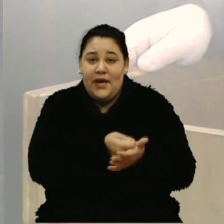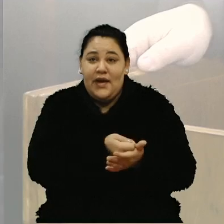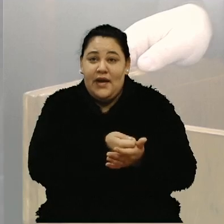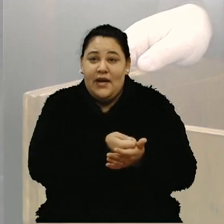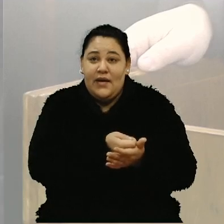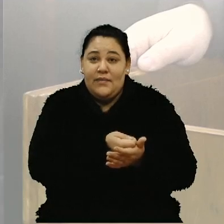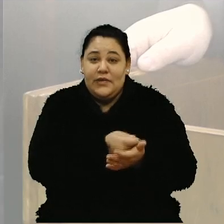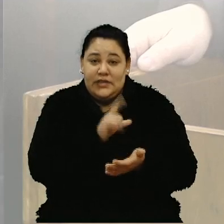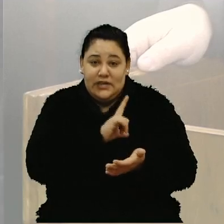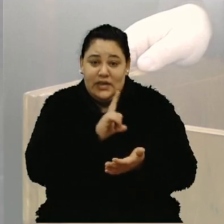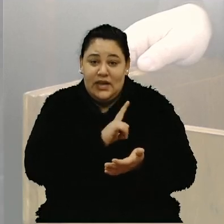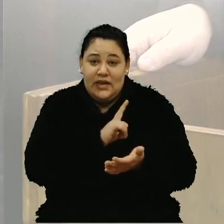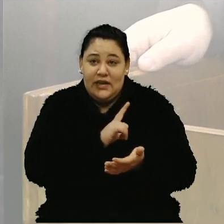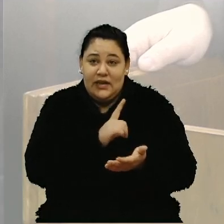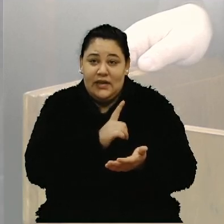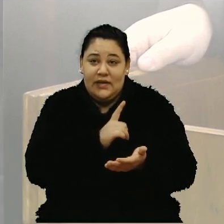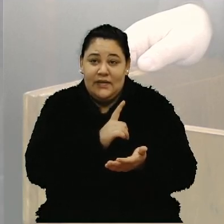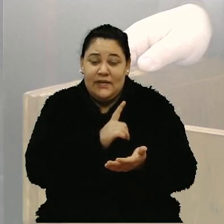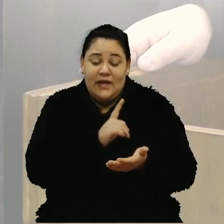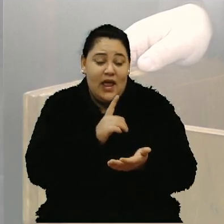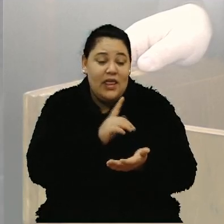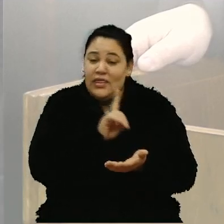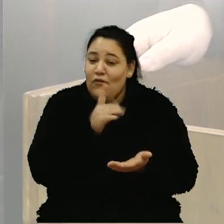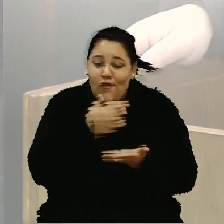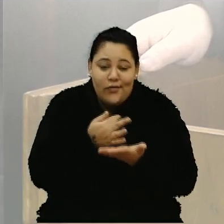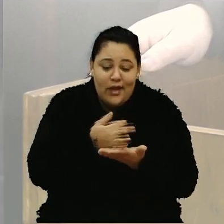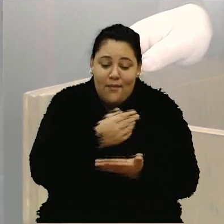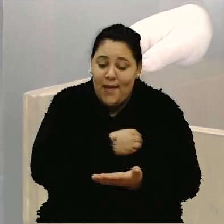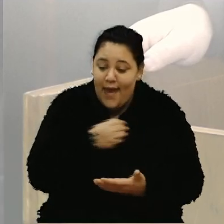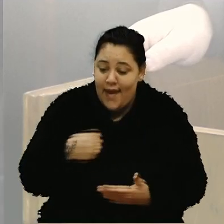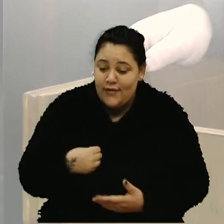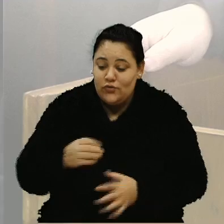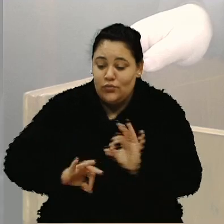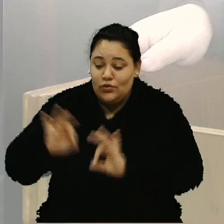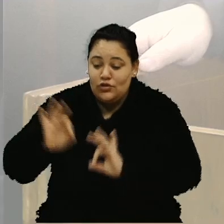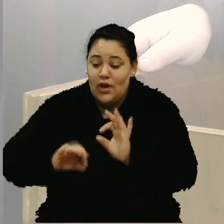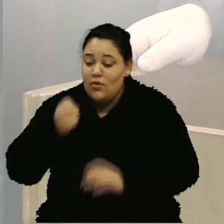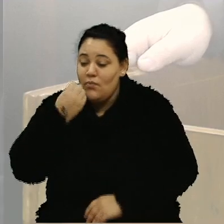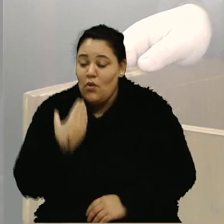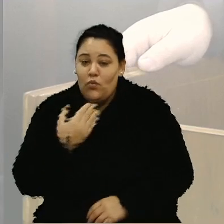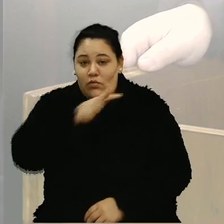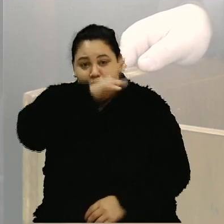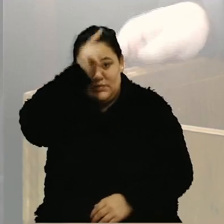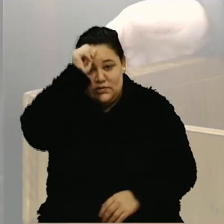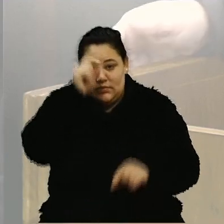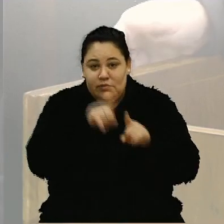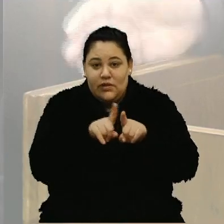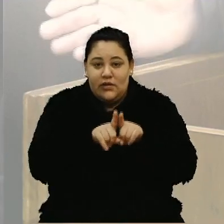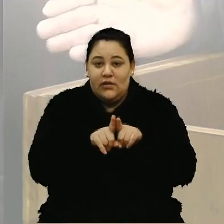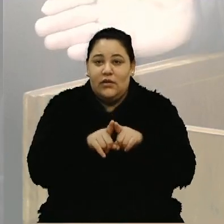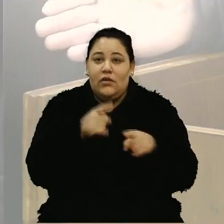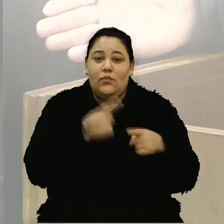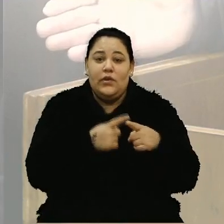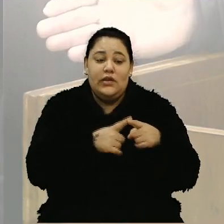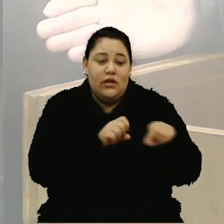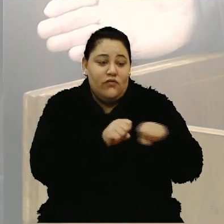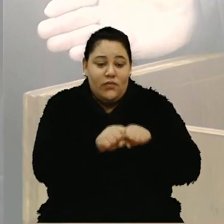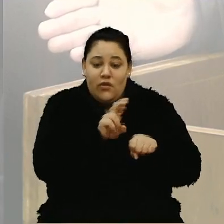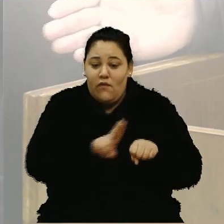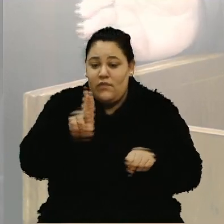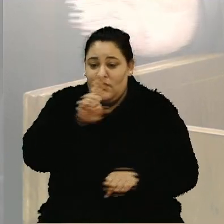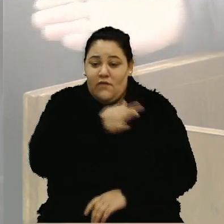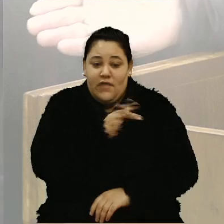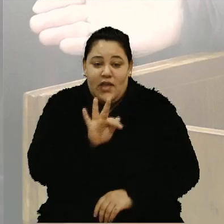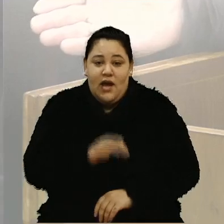para o município para que não falte médico e não falte projetos bons para o município, porque ele está se formando numa Universidade